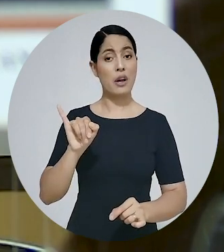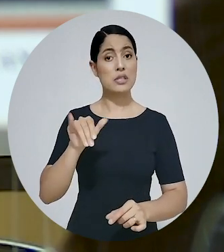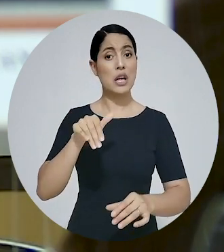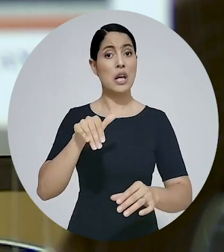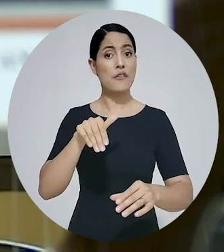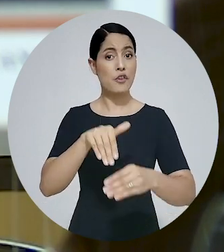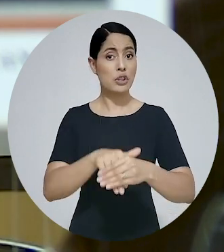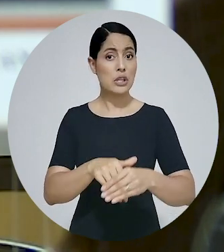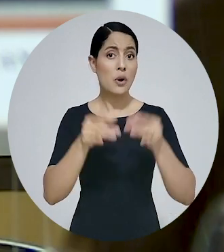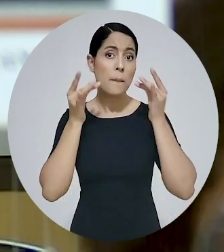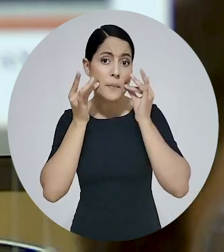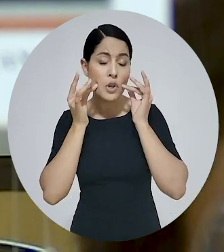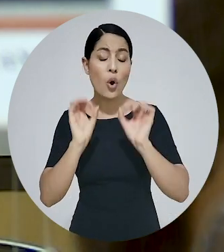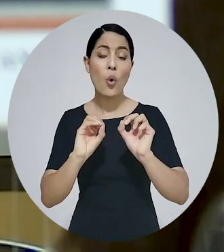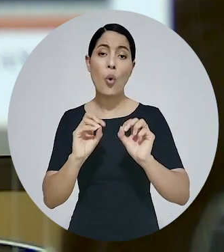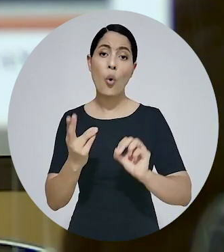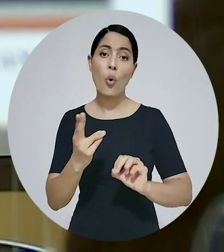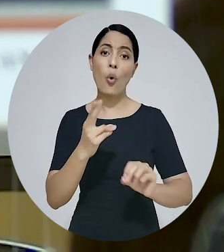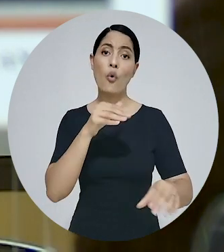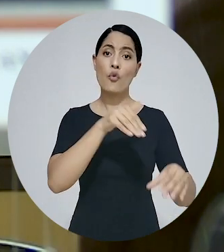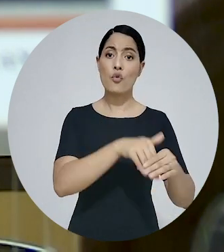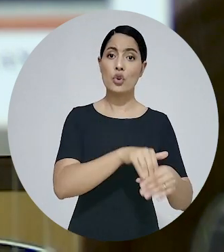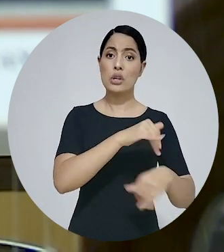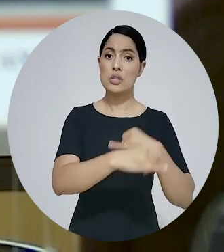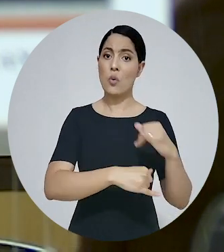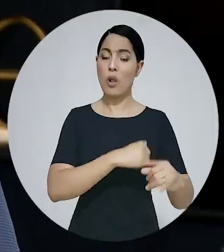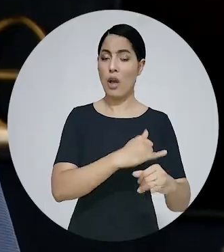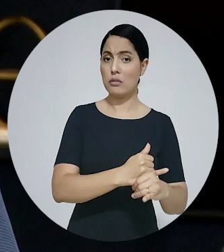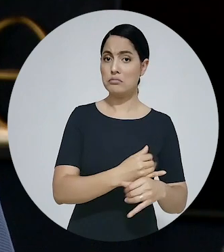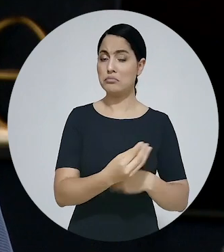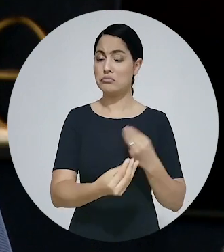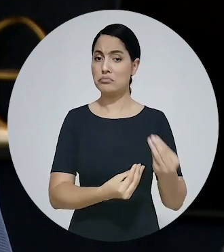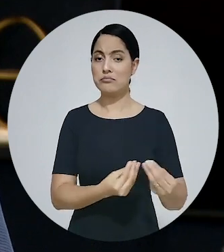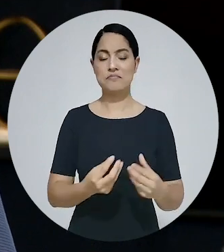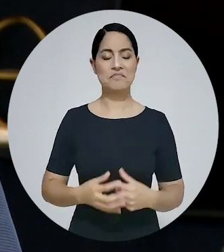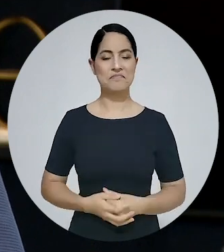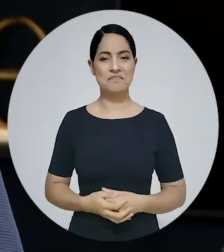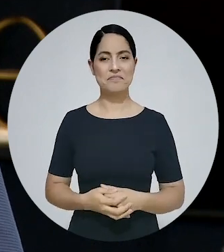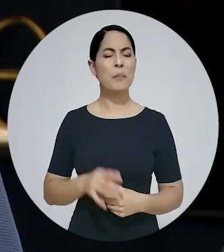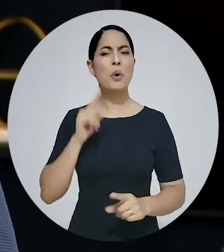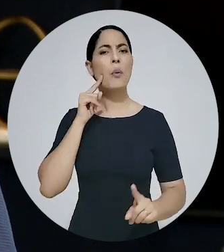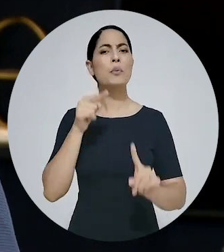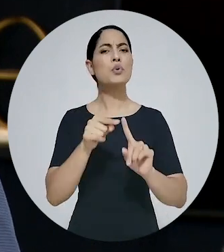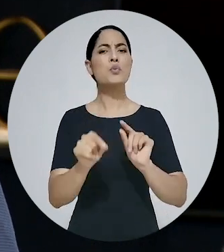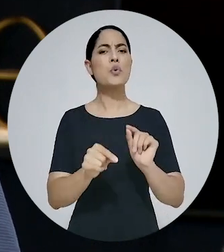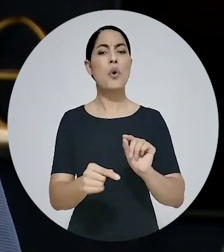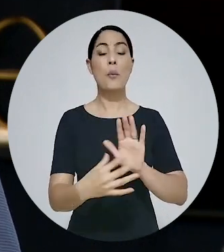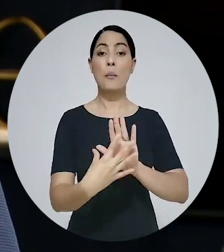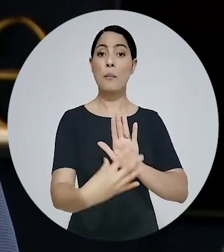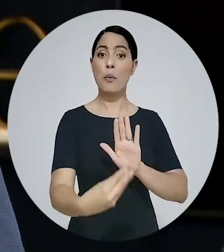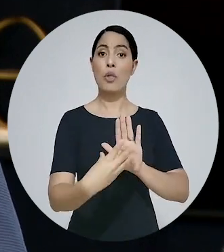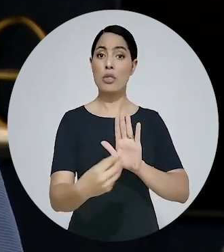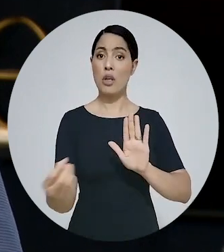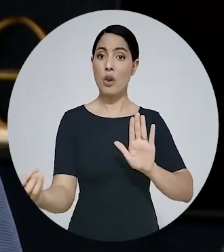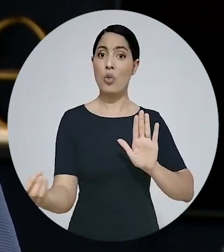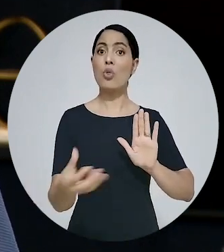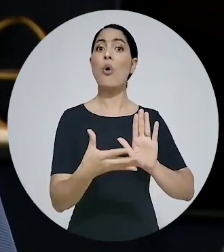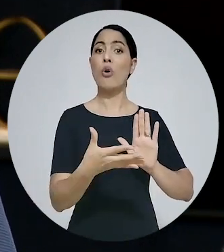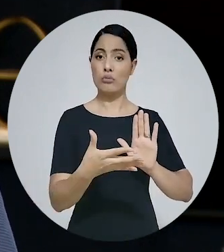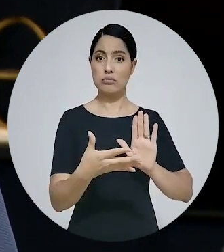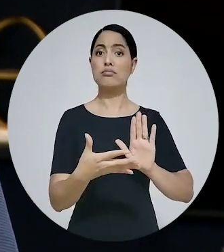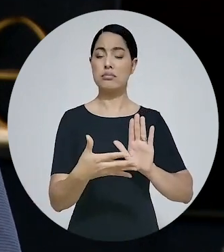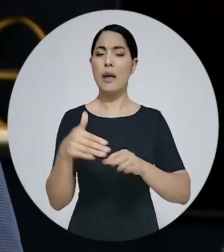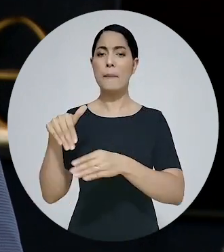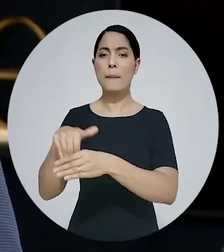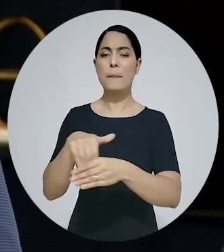eleição será presencial ou se a eleição será online. O objetivo é que a nova modalidade de votação seja